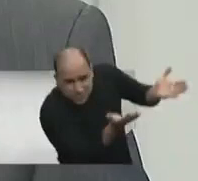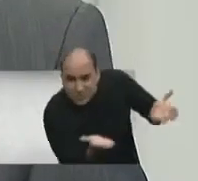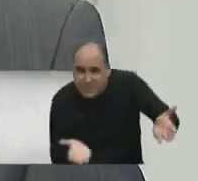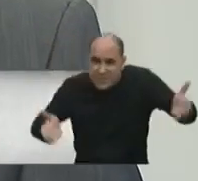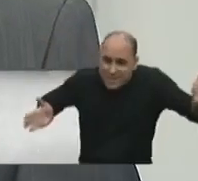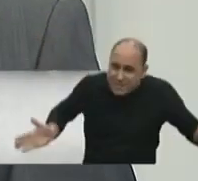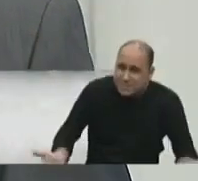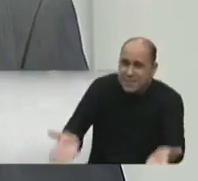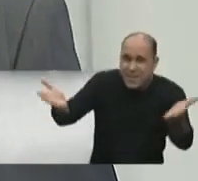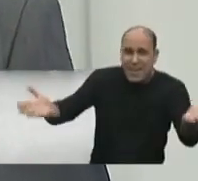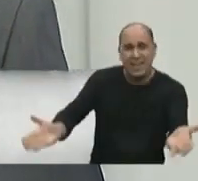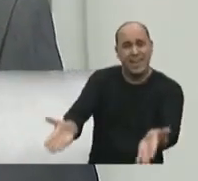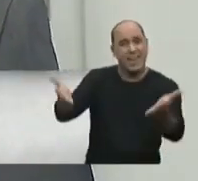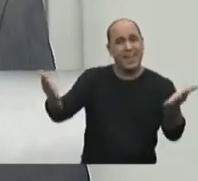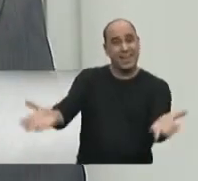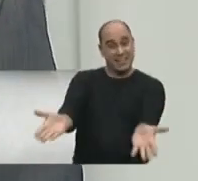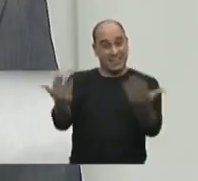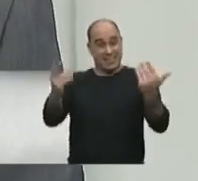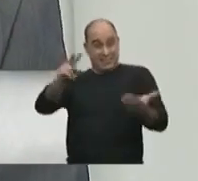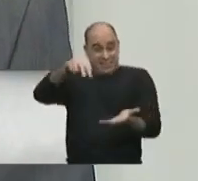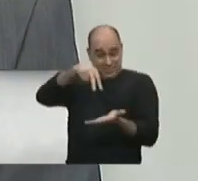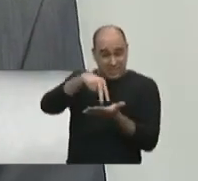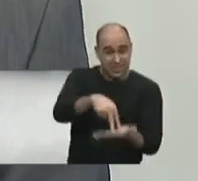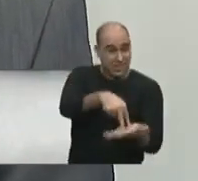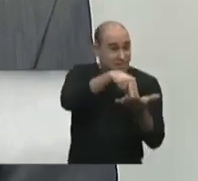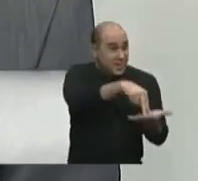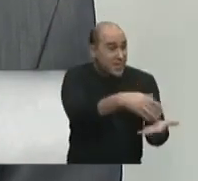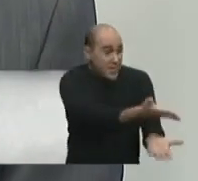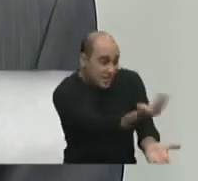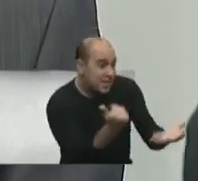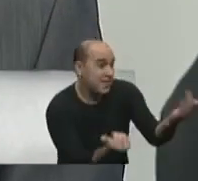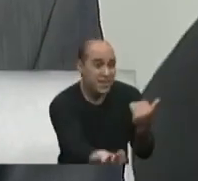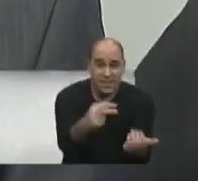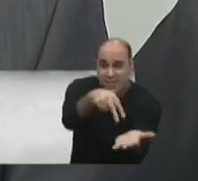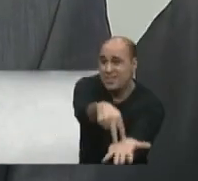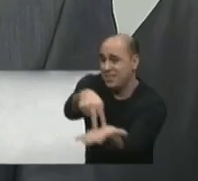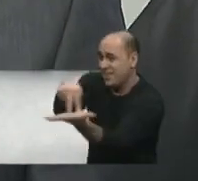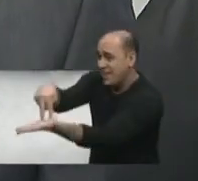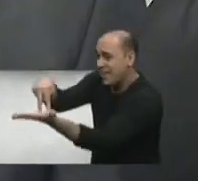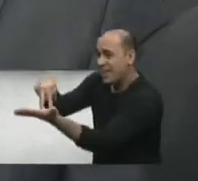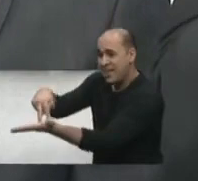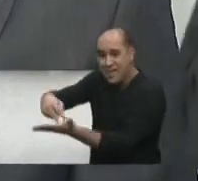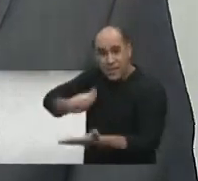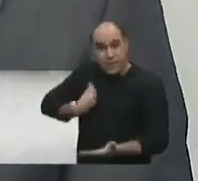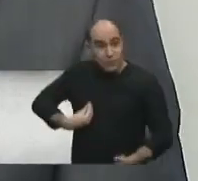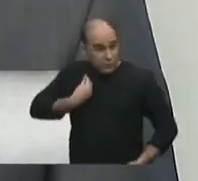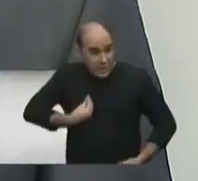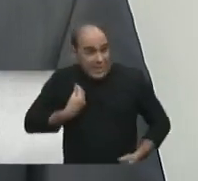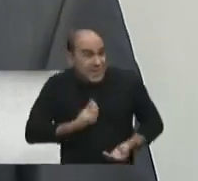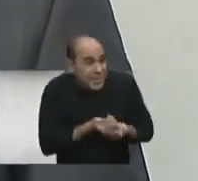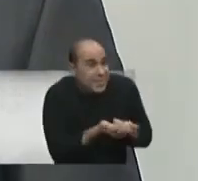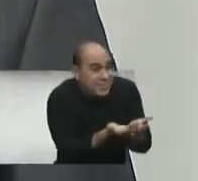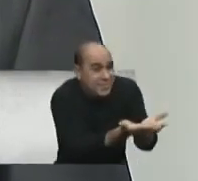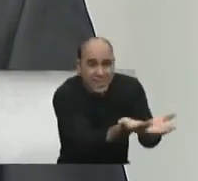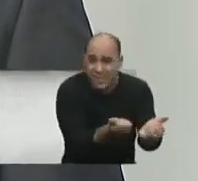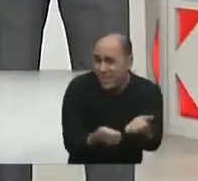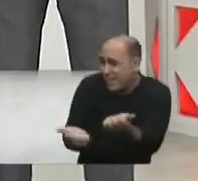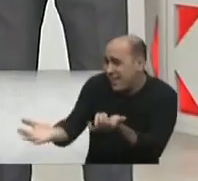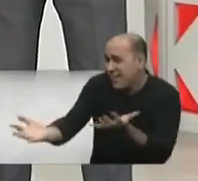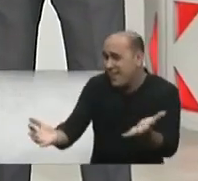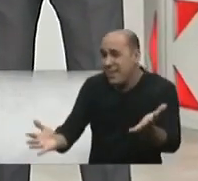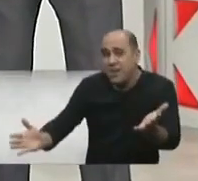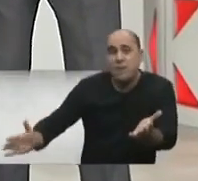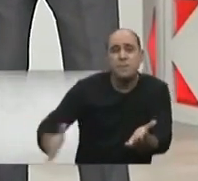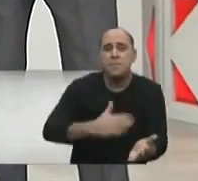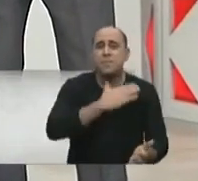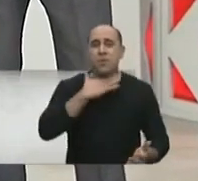quem precisar. Jesus nos garante vida, sua morte